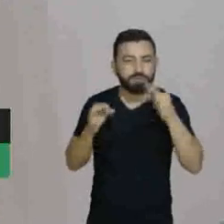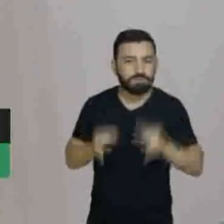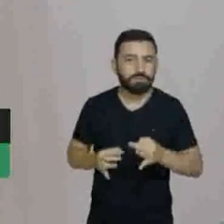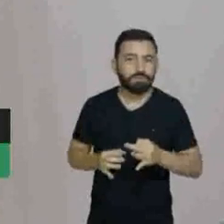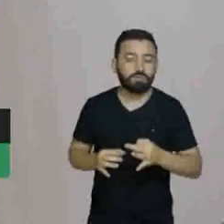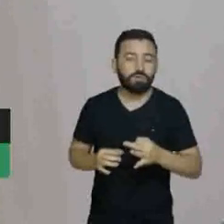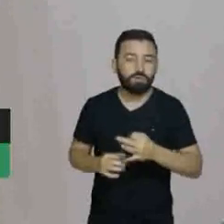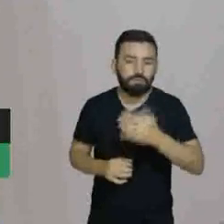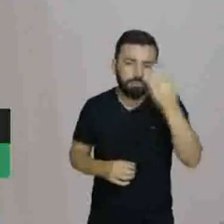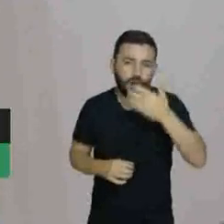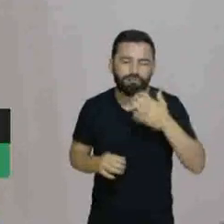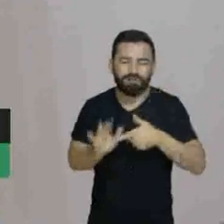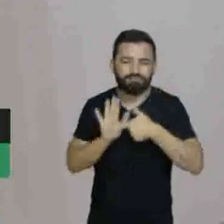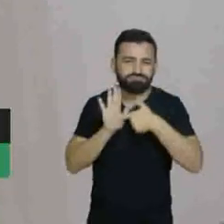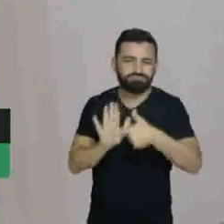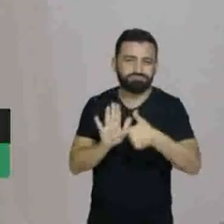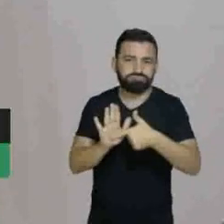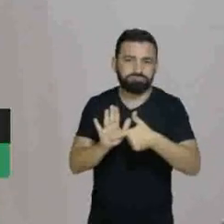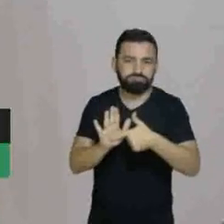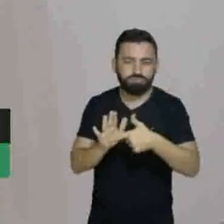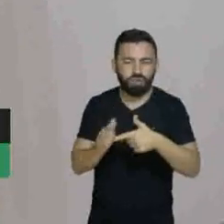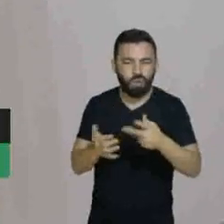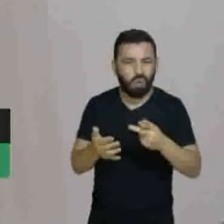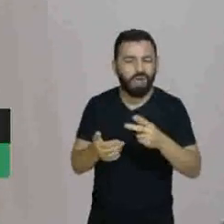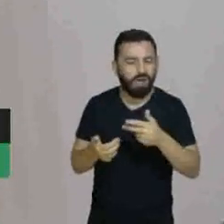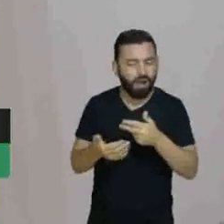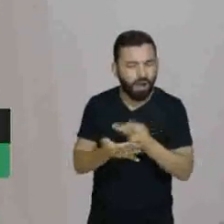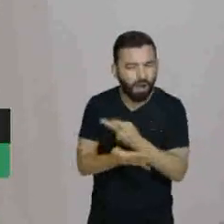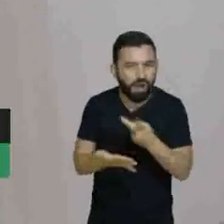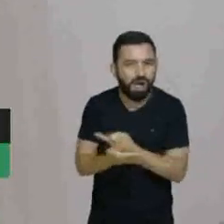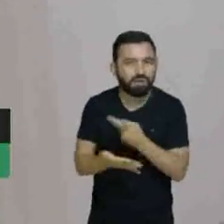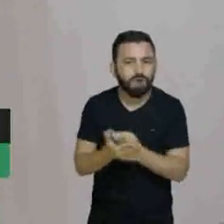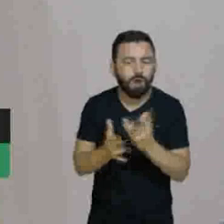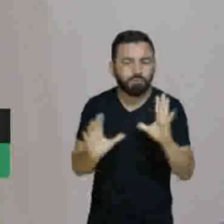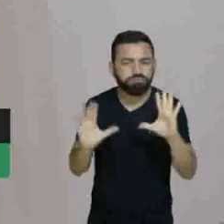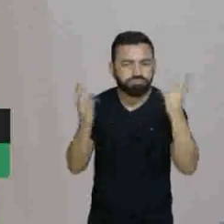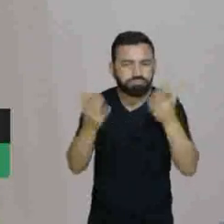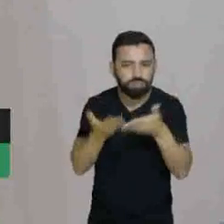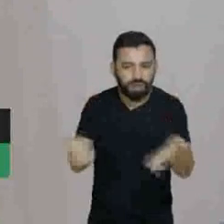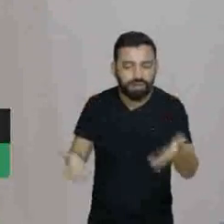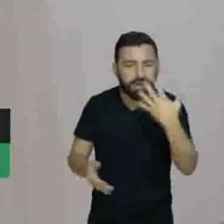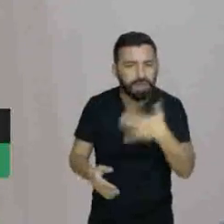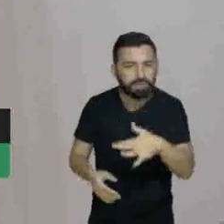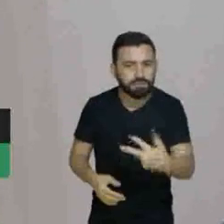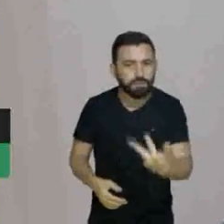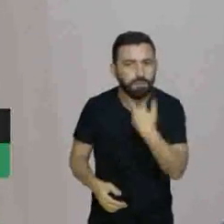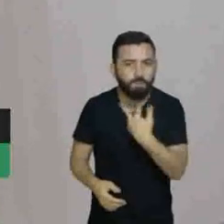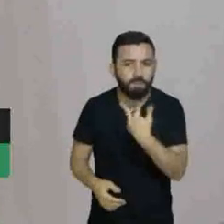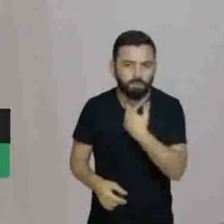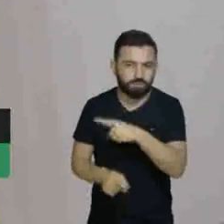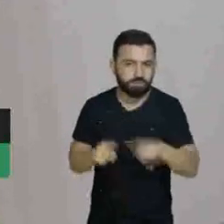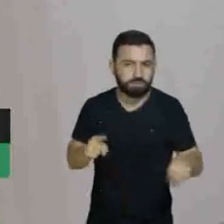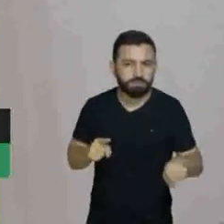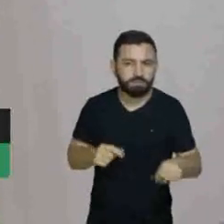de coisas indecentes que acontecem nesses momentos, nesses eventos, aos quais as crianças não deveriam ser submetidas. E mais do que pedir o apoio dos